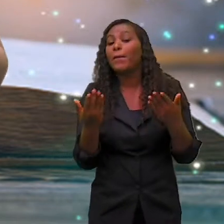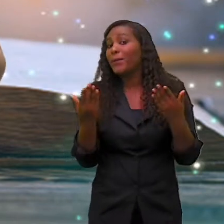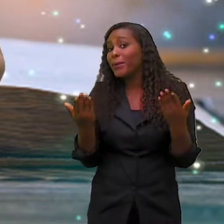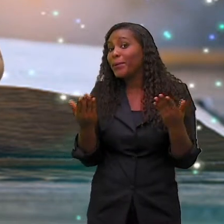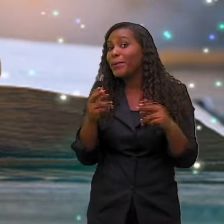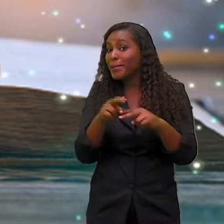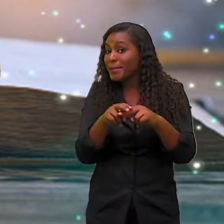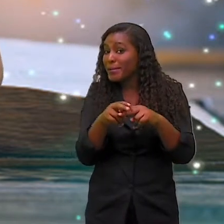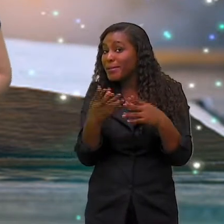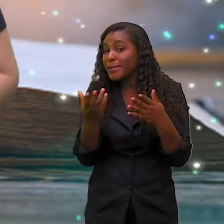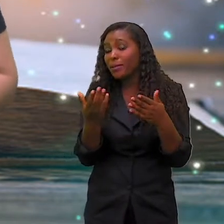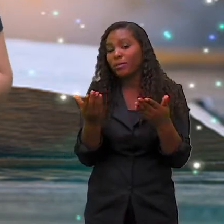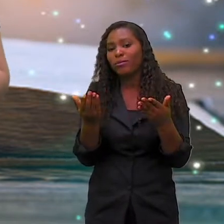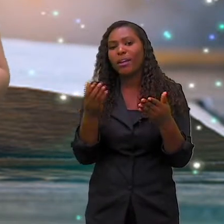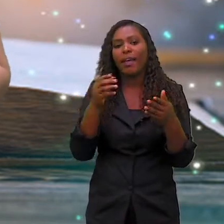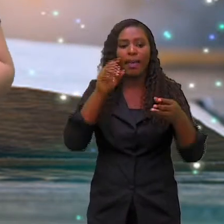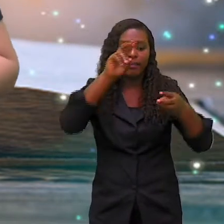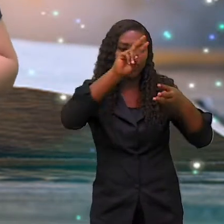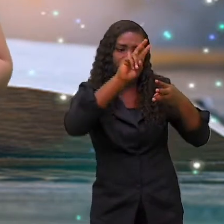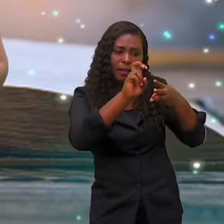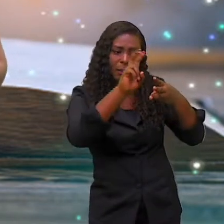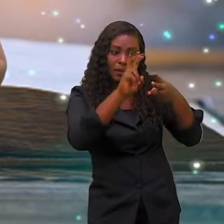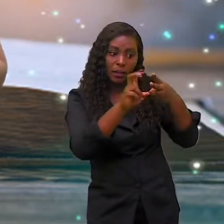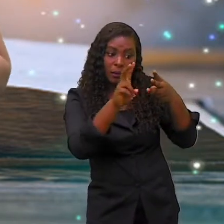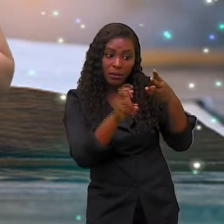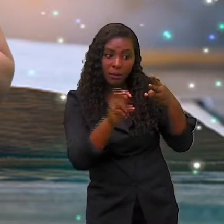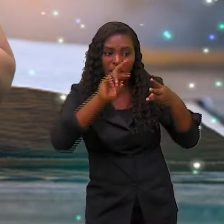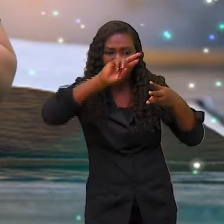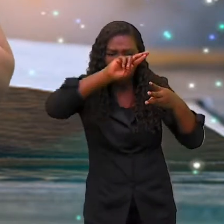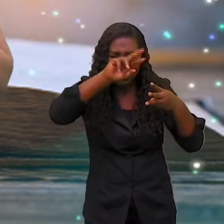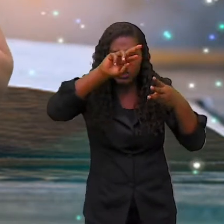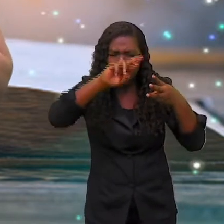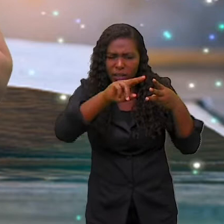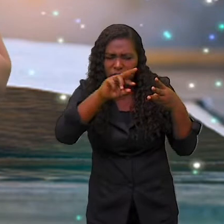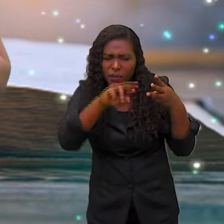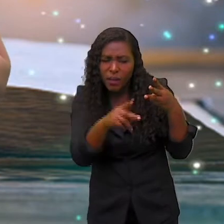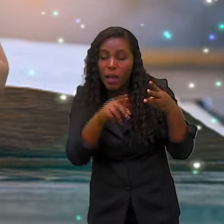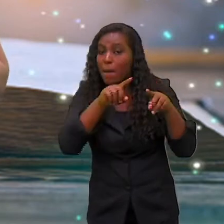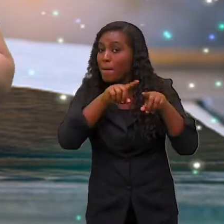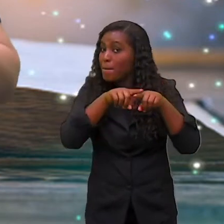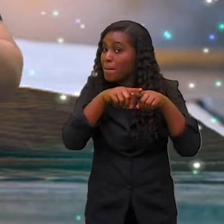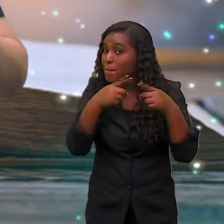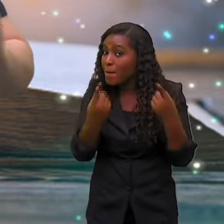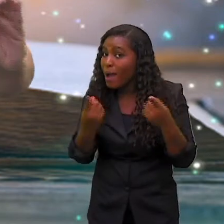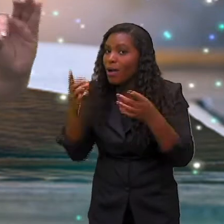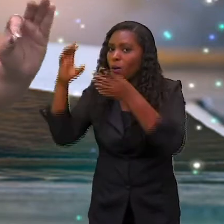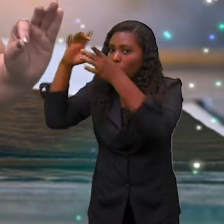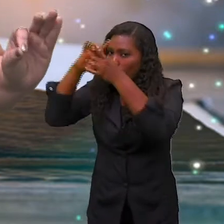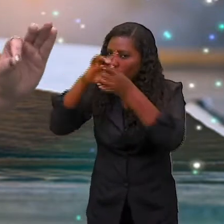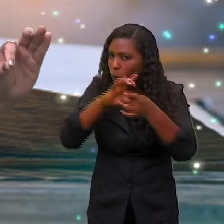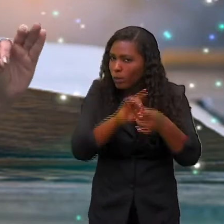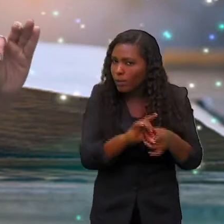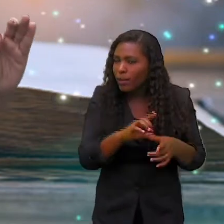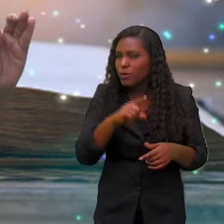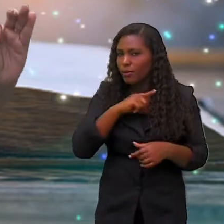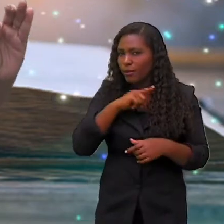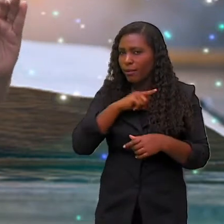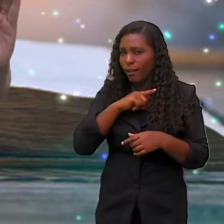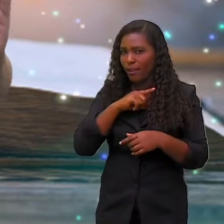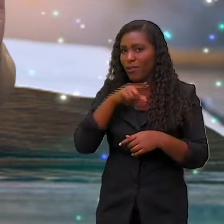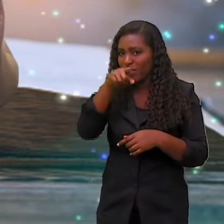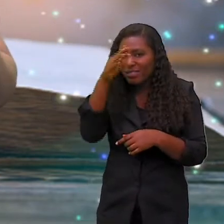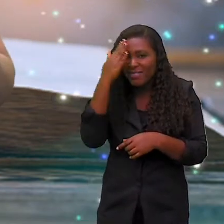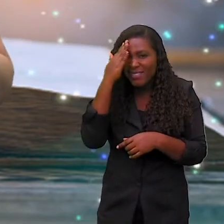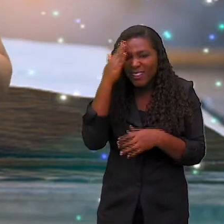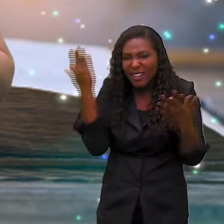assuntos diferentes, mas que estão ligados e vocês entenderão o porquê agora nessa aula.